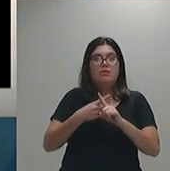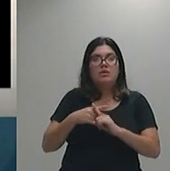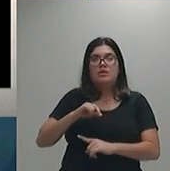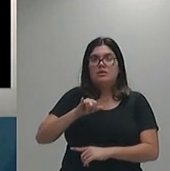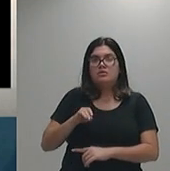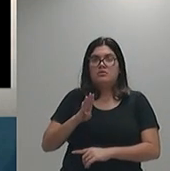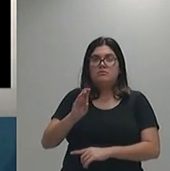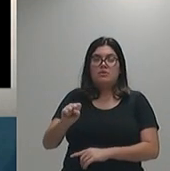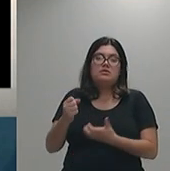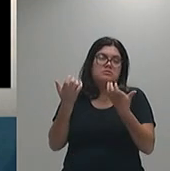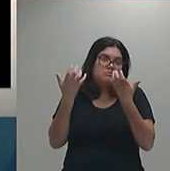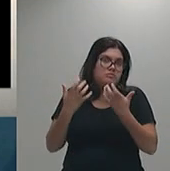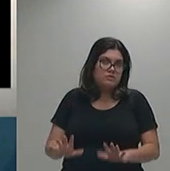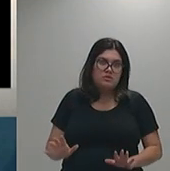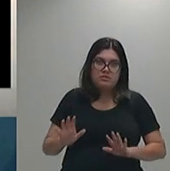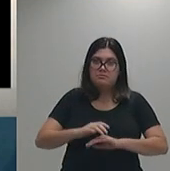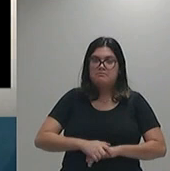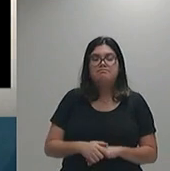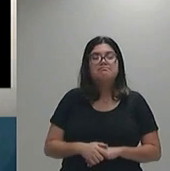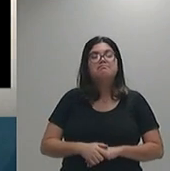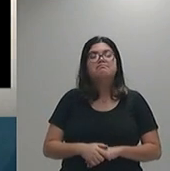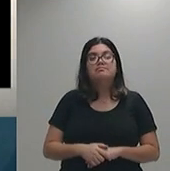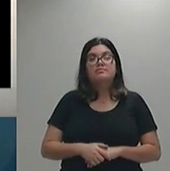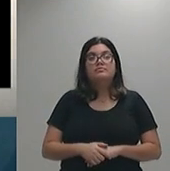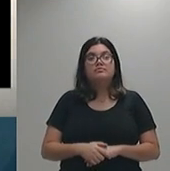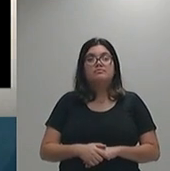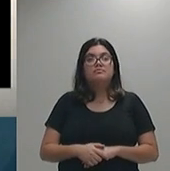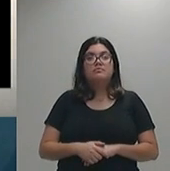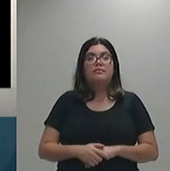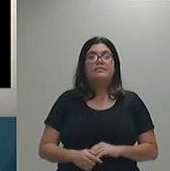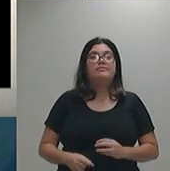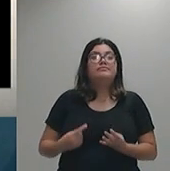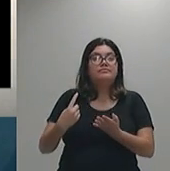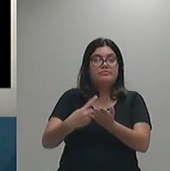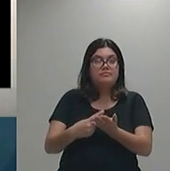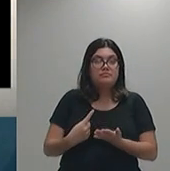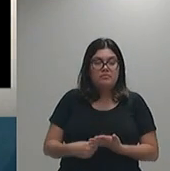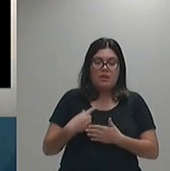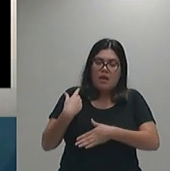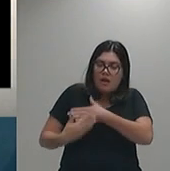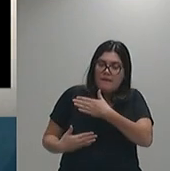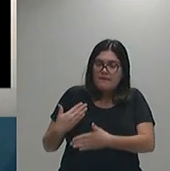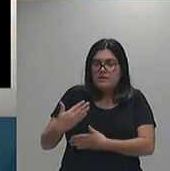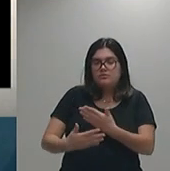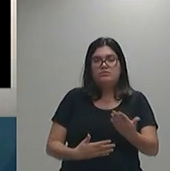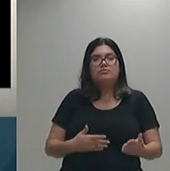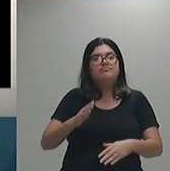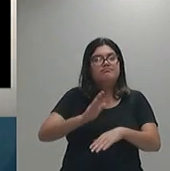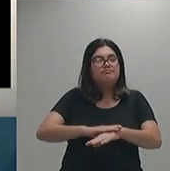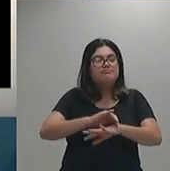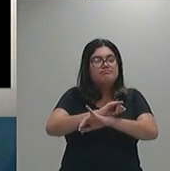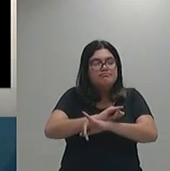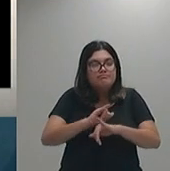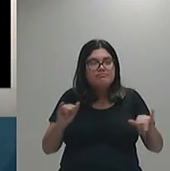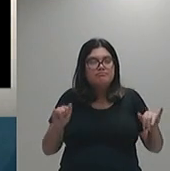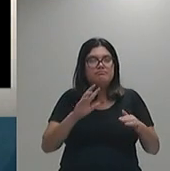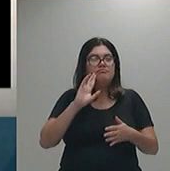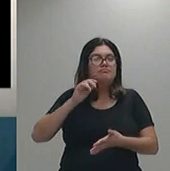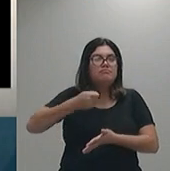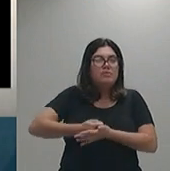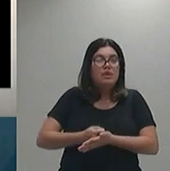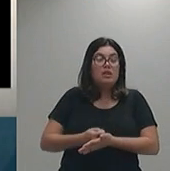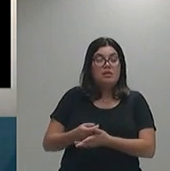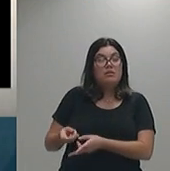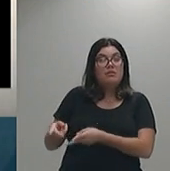quis pois bem arbitragem dos militares avançou foram proferidas as sentenças parciais reconhecendo Inclusive a